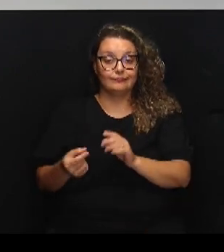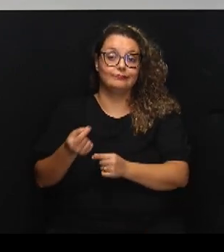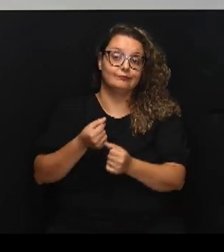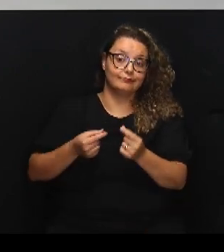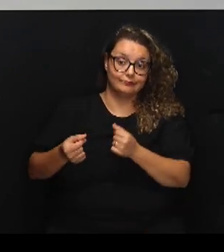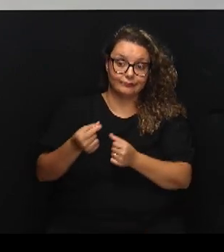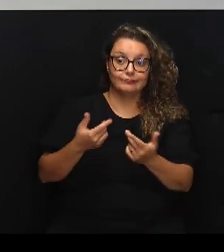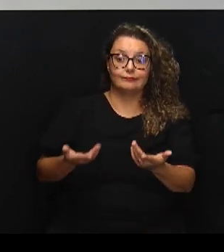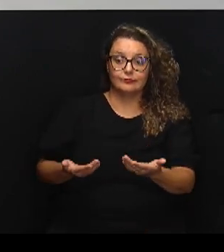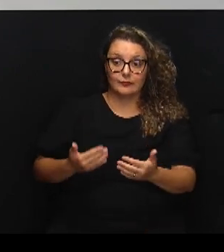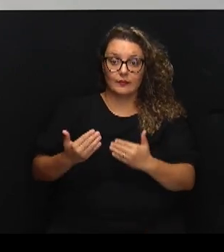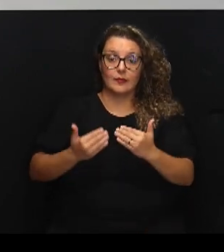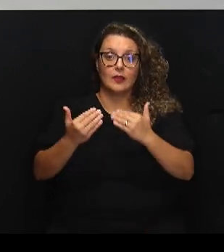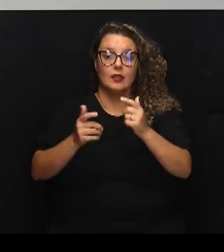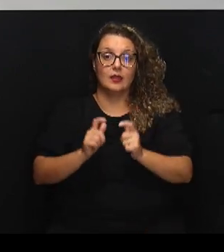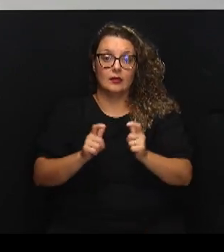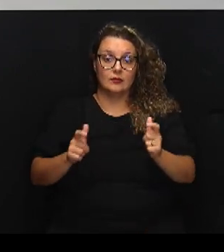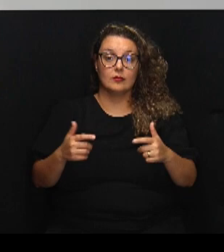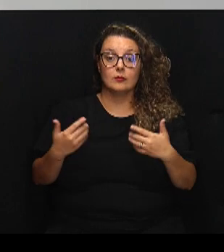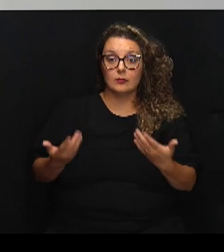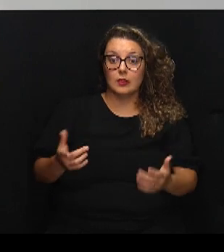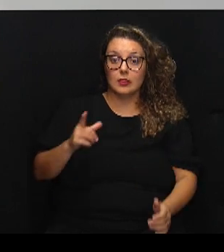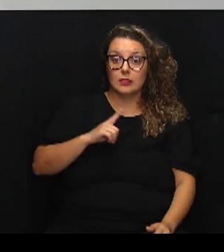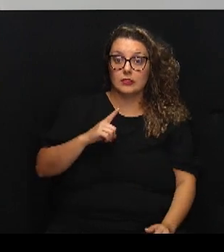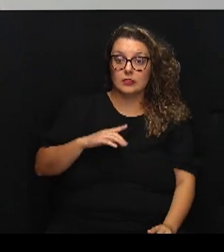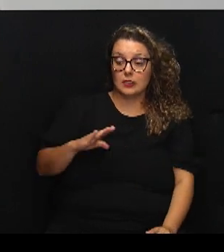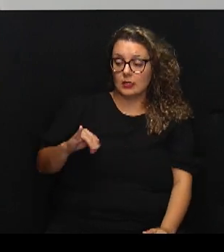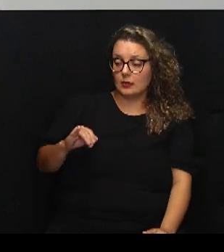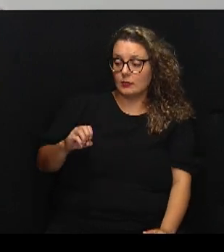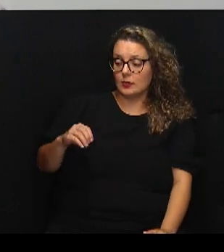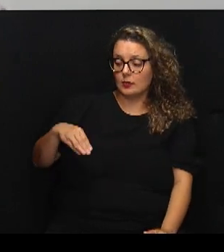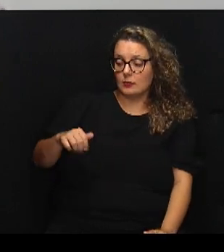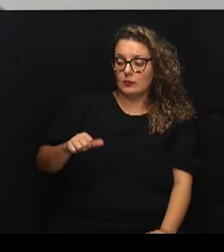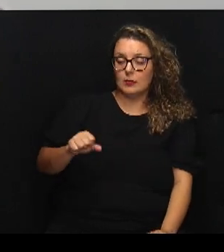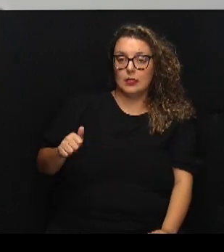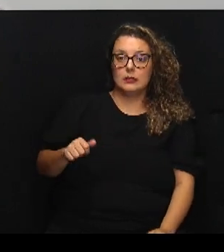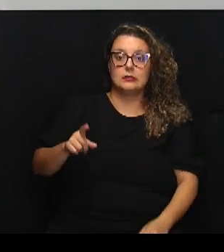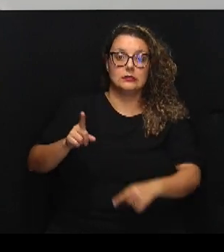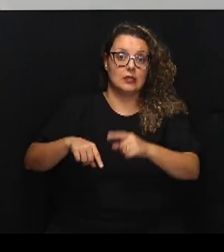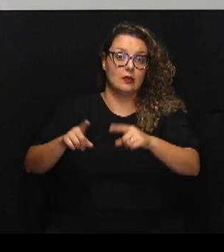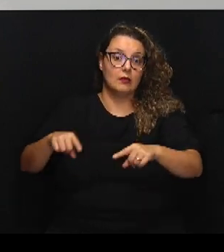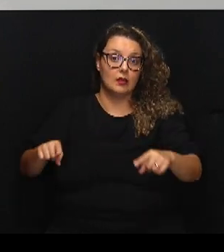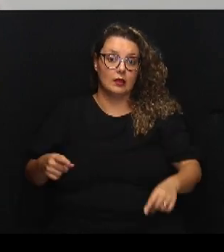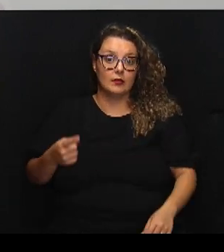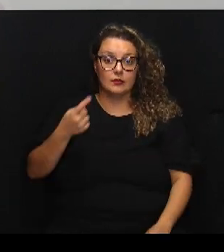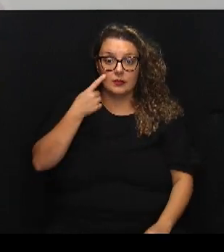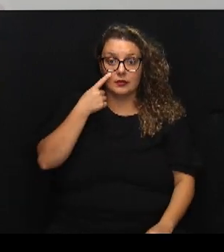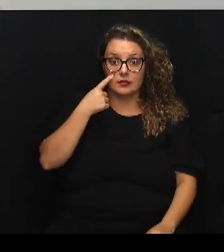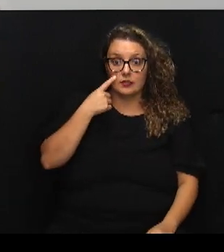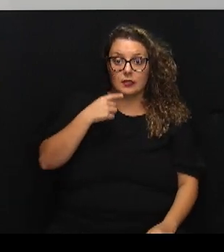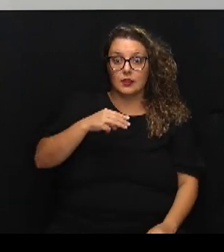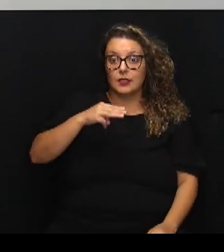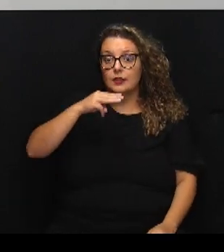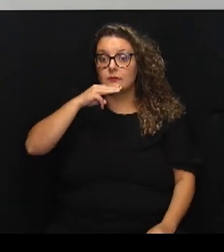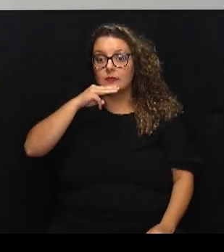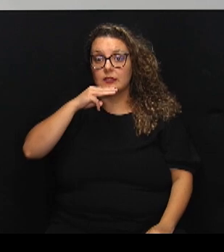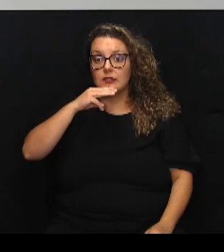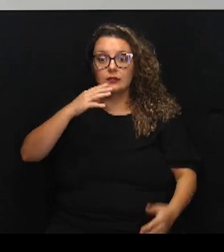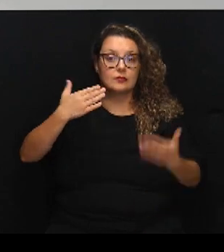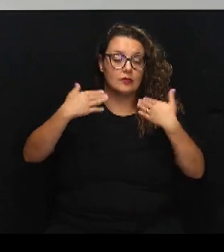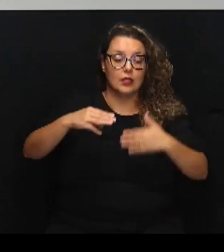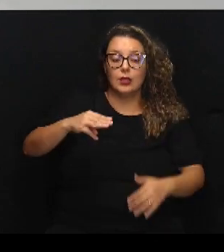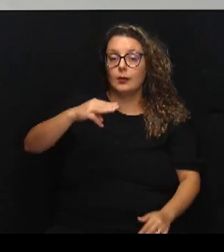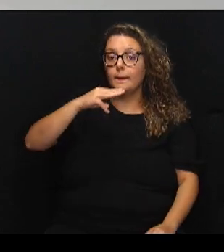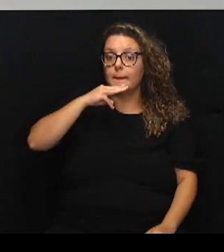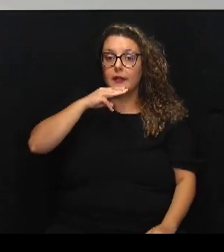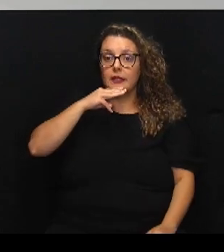está em modelos econômicos que estão evoluindo, tá? Mas tem também a biomassa, ela é muito variável, né? Você vê, manga,